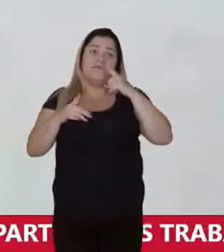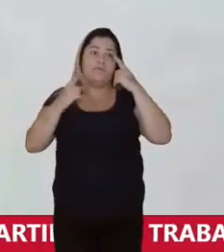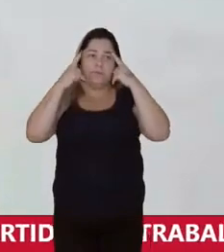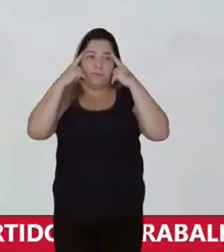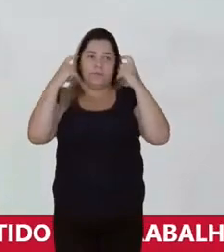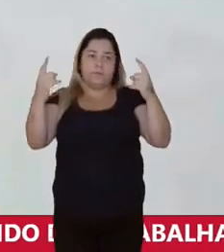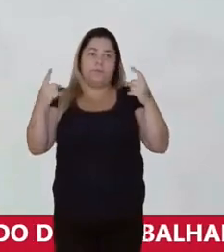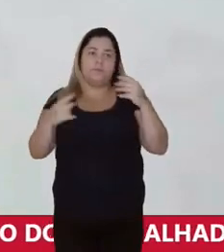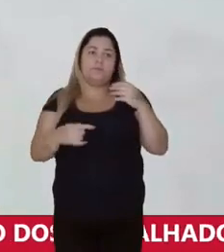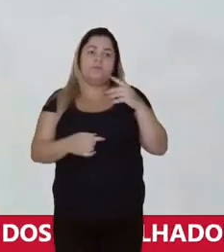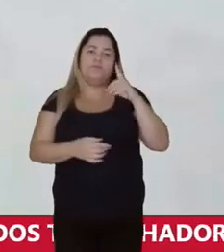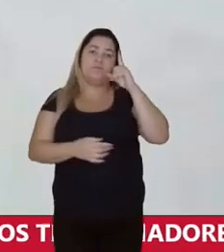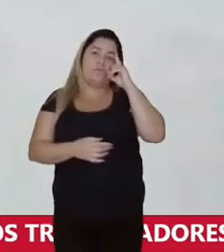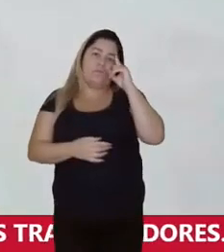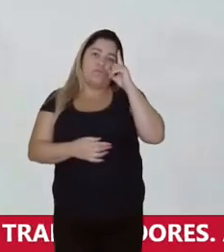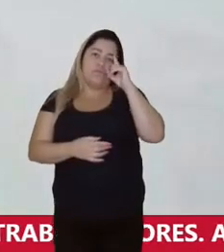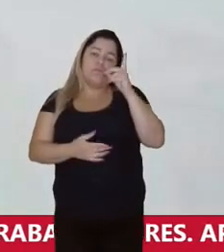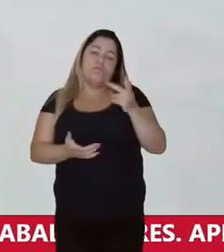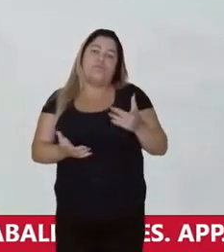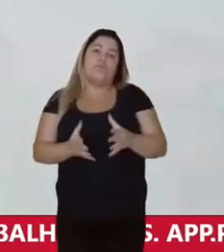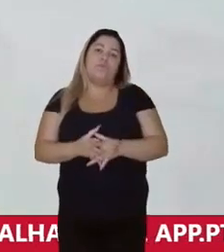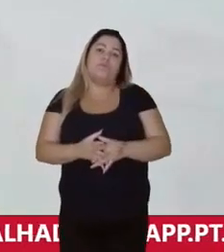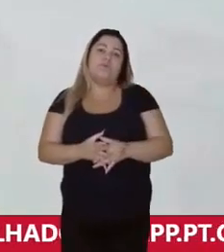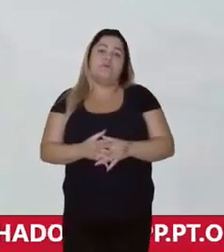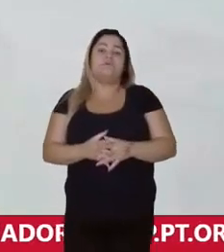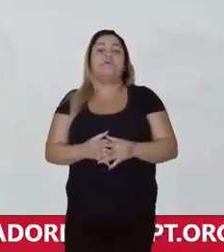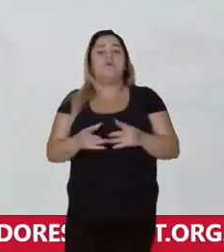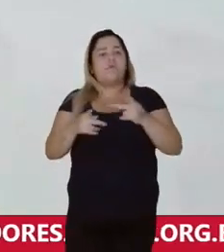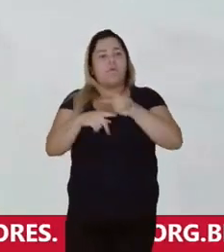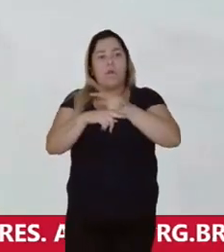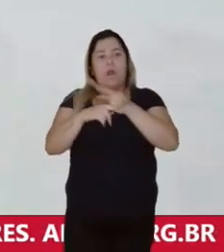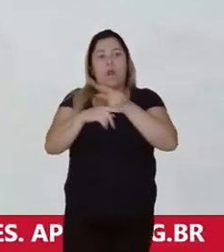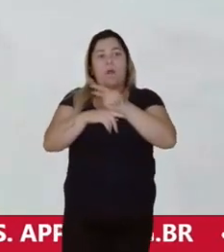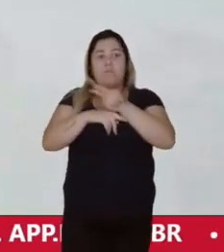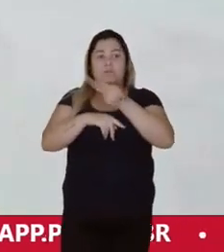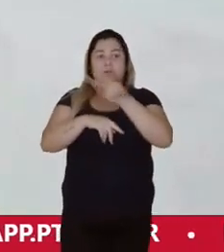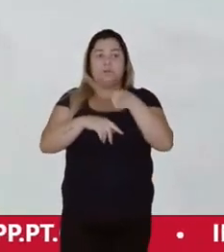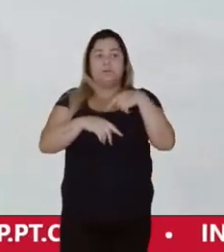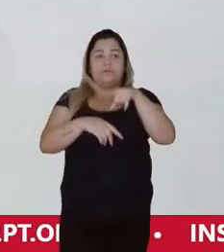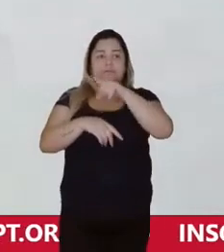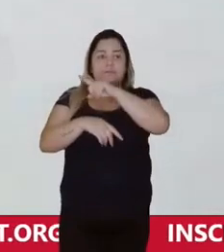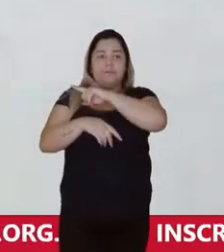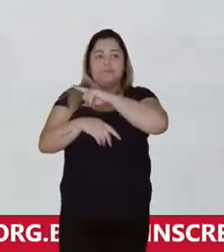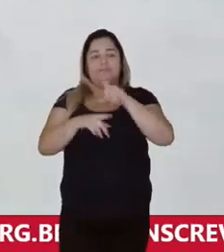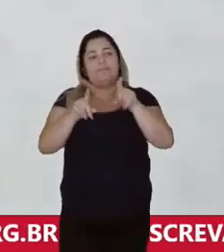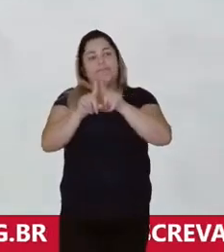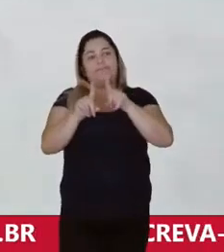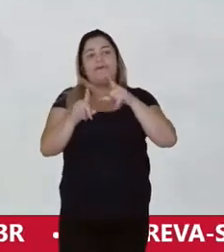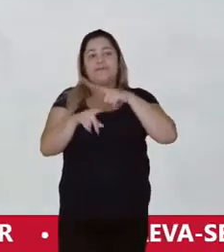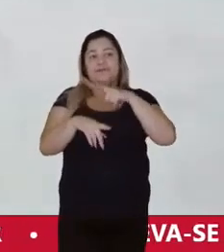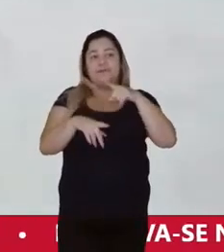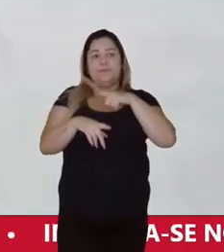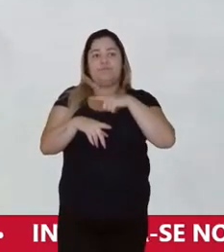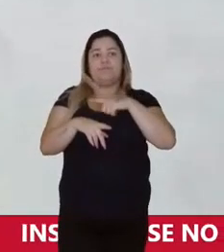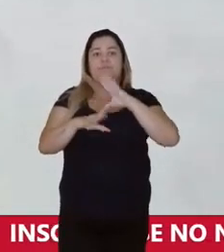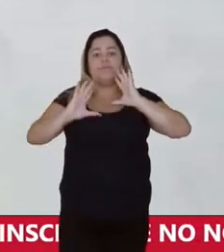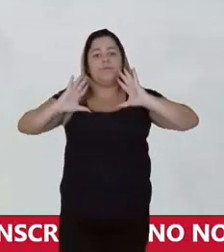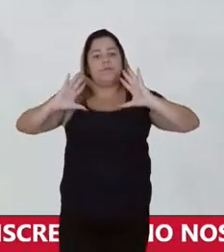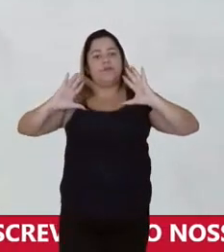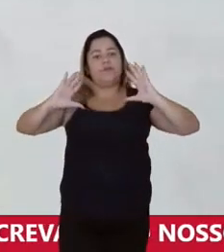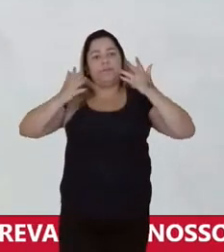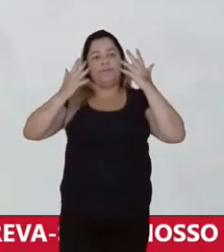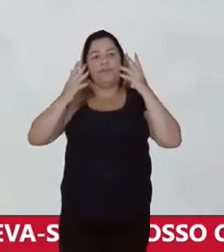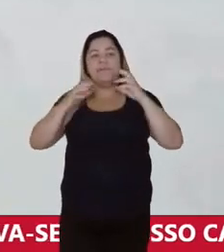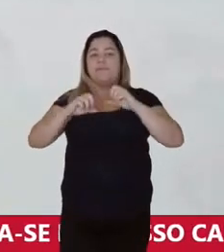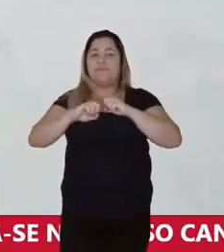vidas cotidianamente. Então, acho que esse é o presente nosso, é a perspectiva que a gente tem em comemoração. É um ano